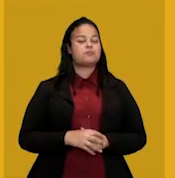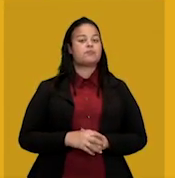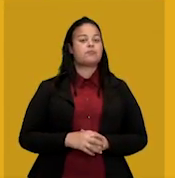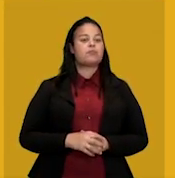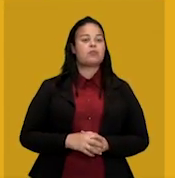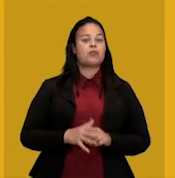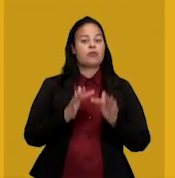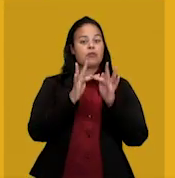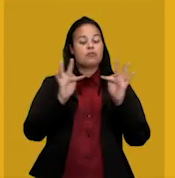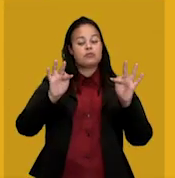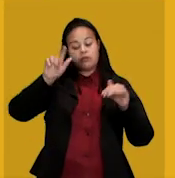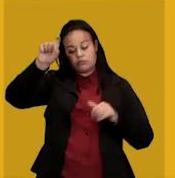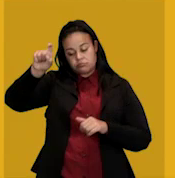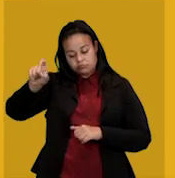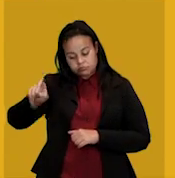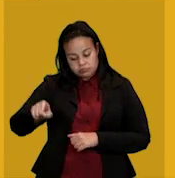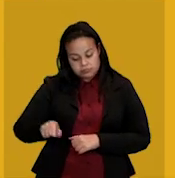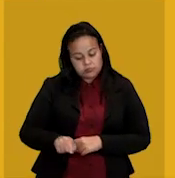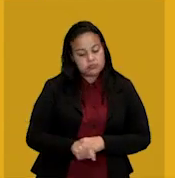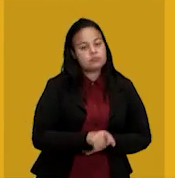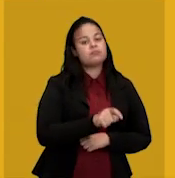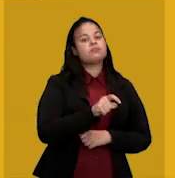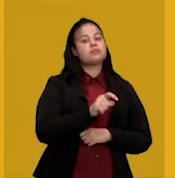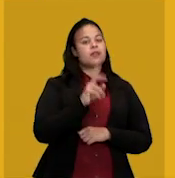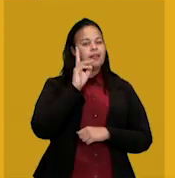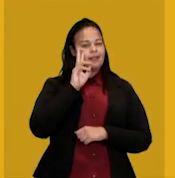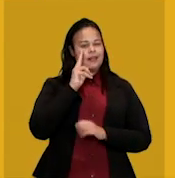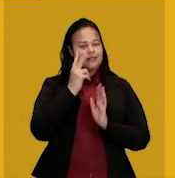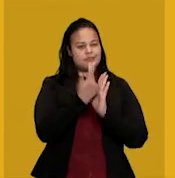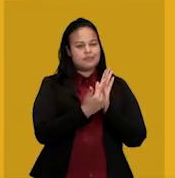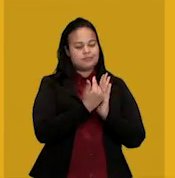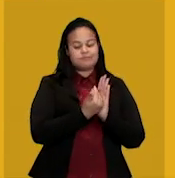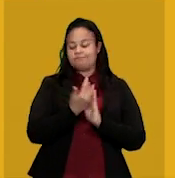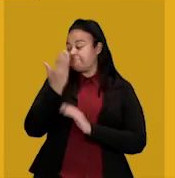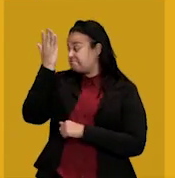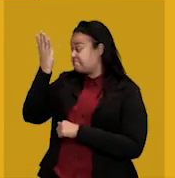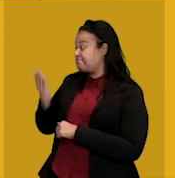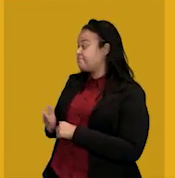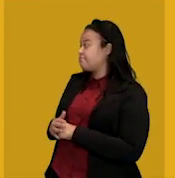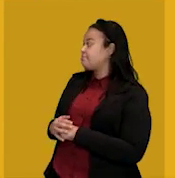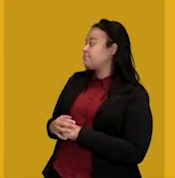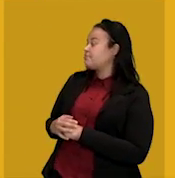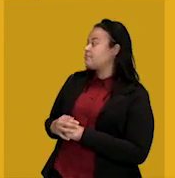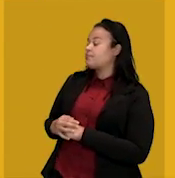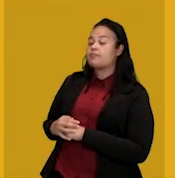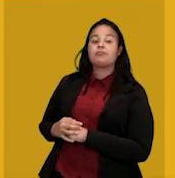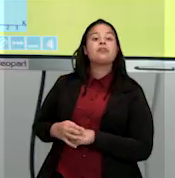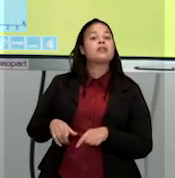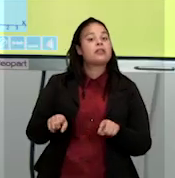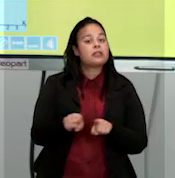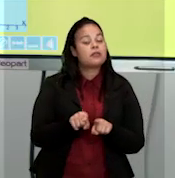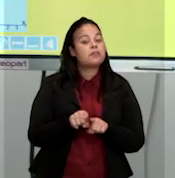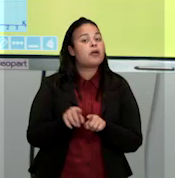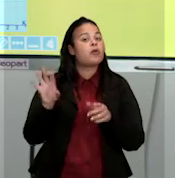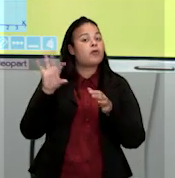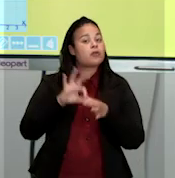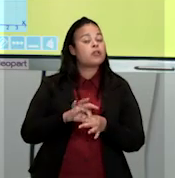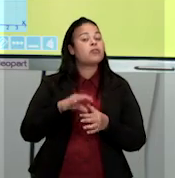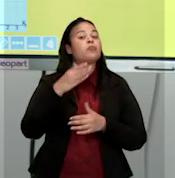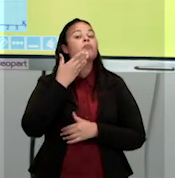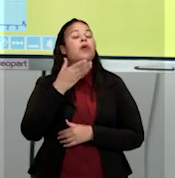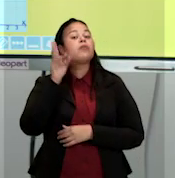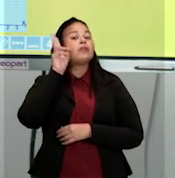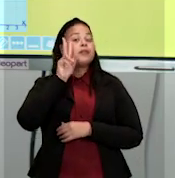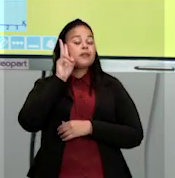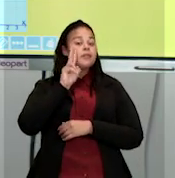Nossa função decrescente, aquela mesma que nós verificamos anteriormente. Também nesse caso tem que inverter, né? Lembrando